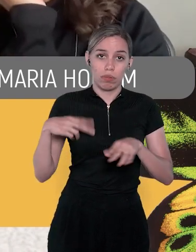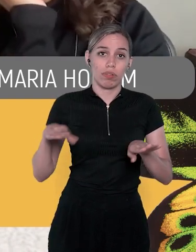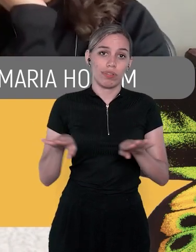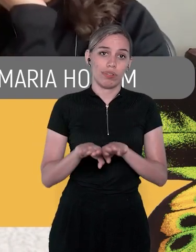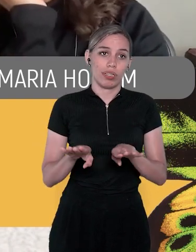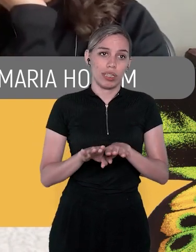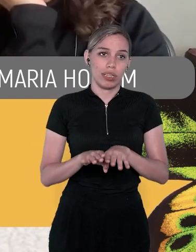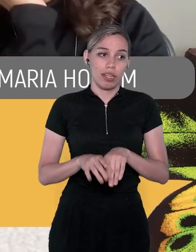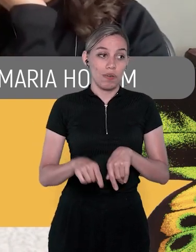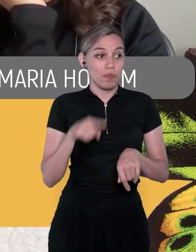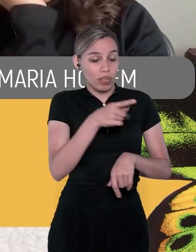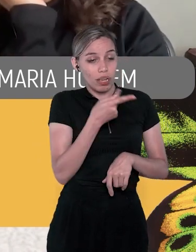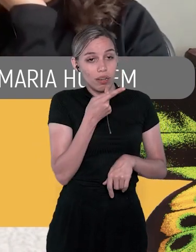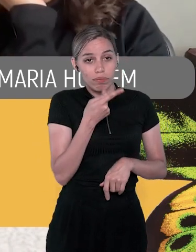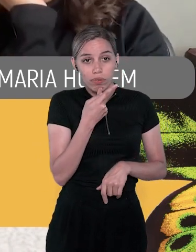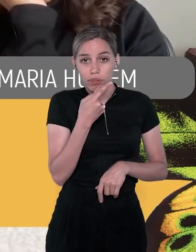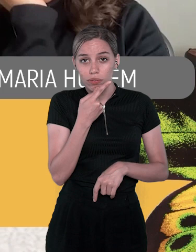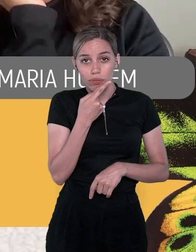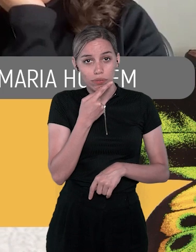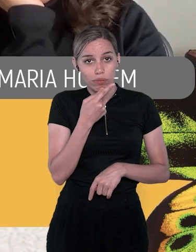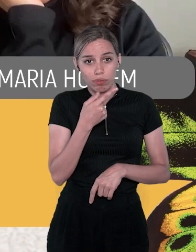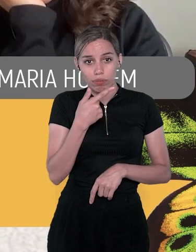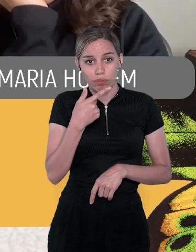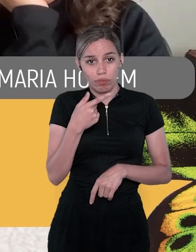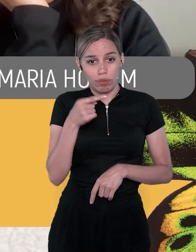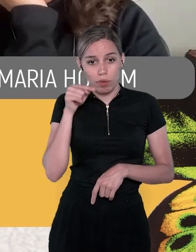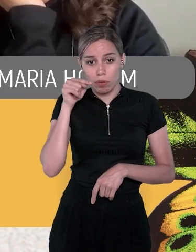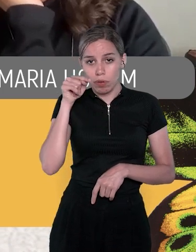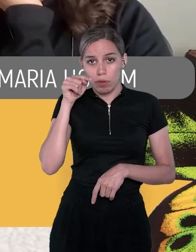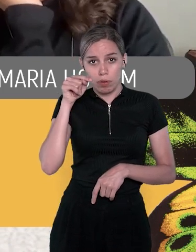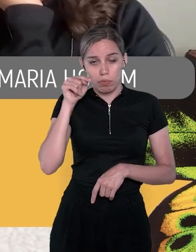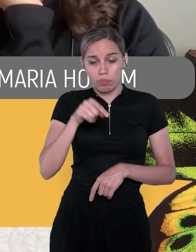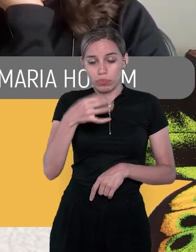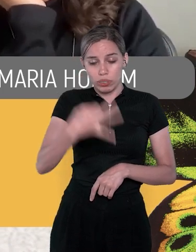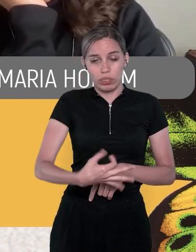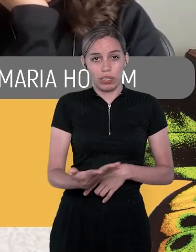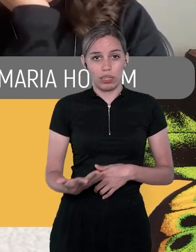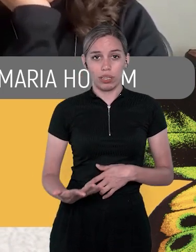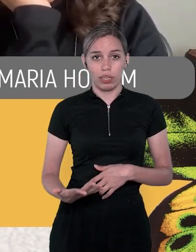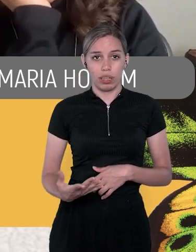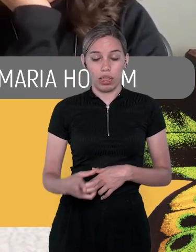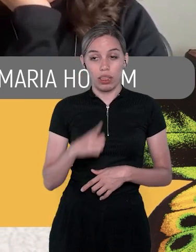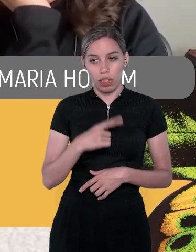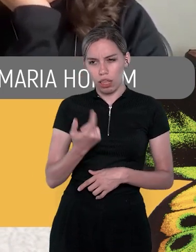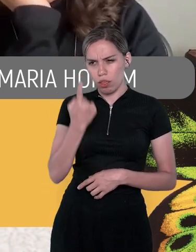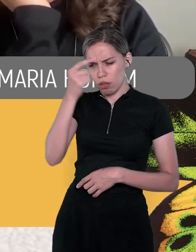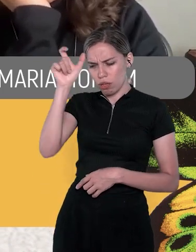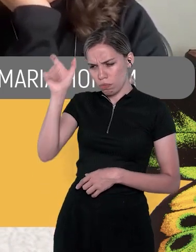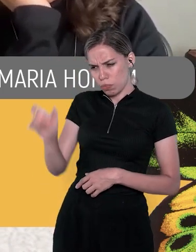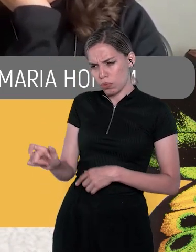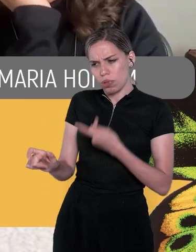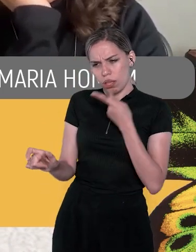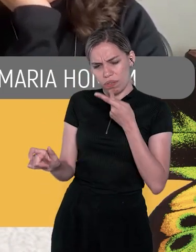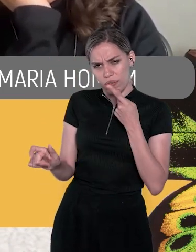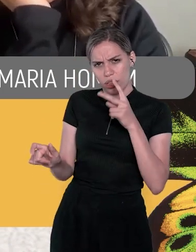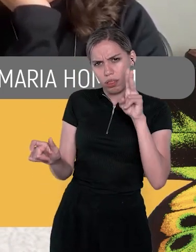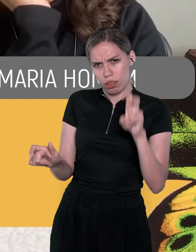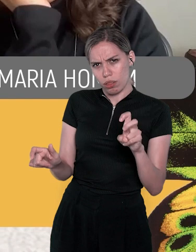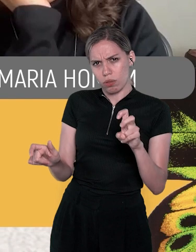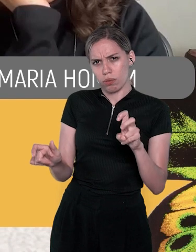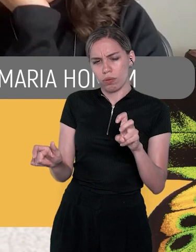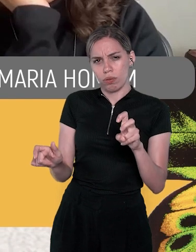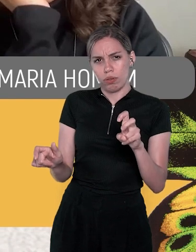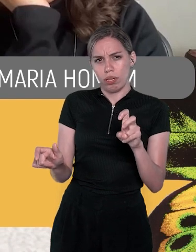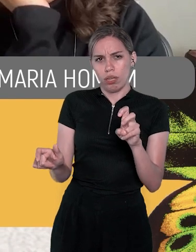você pegou exatamente o cerne da questão. Quer dizer, tem até um momento que um dos personagens fala sobre esse, que na